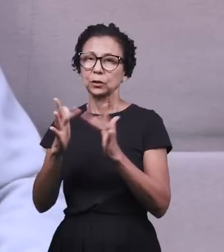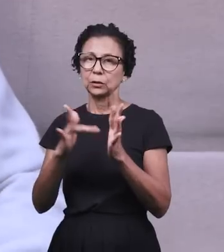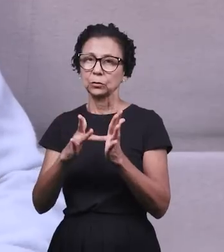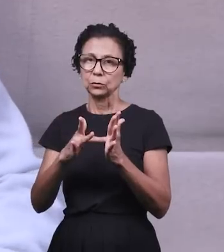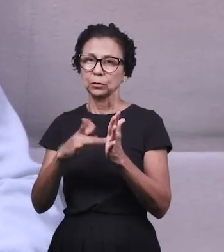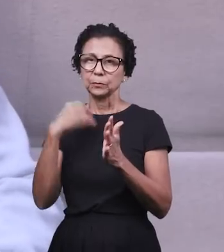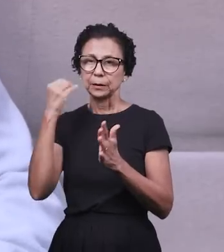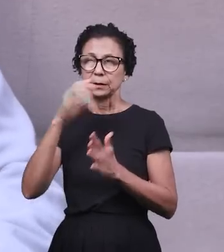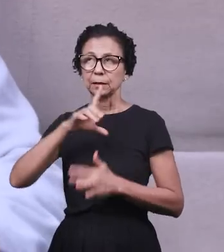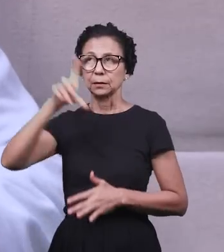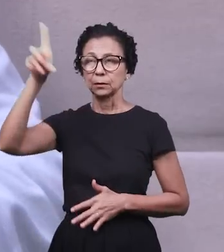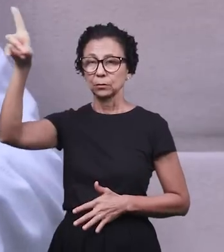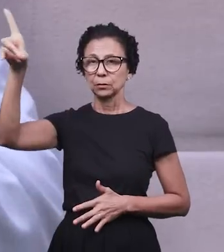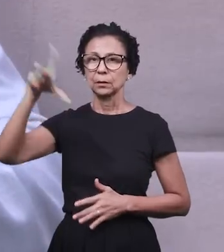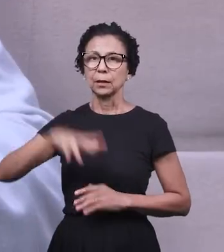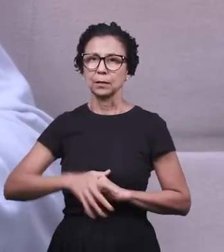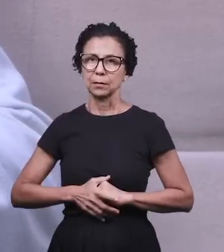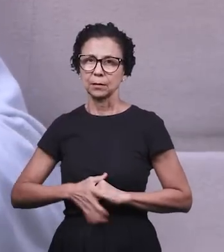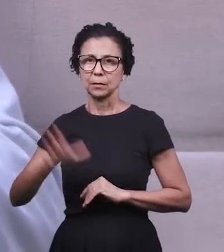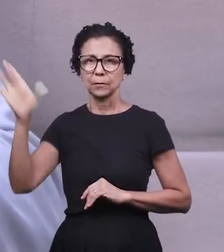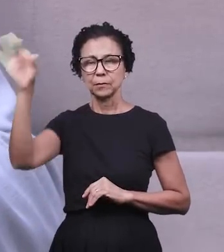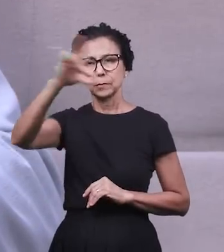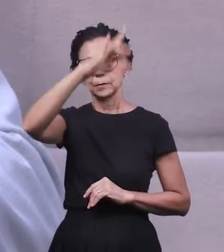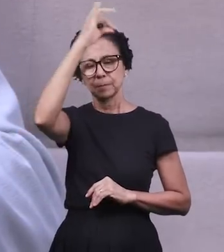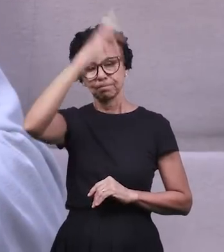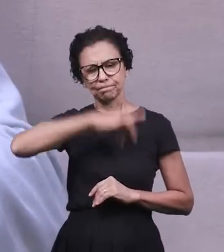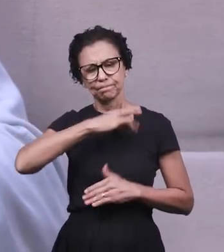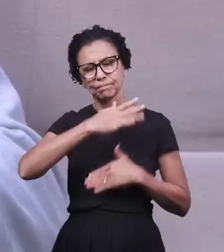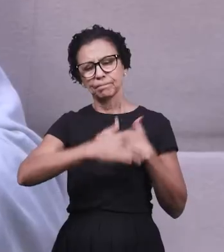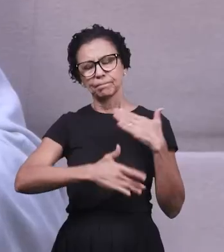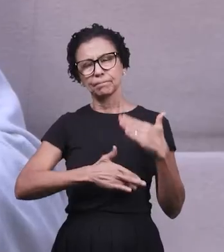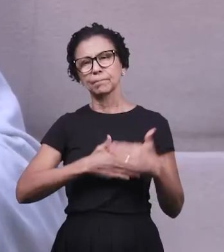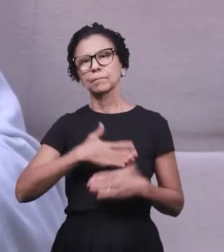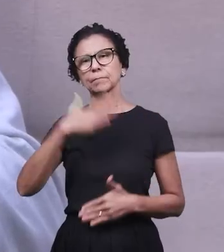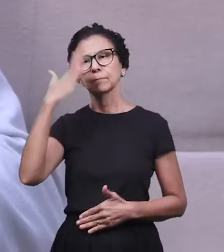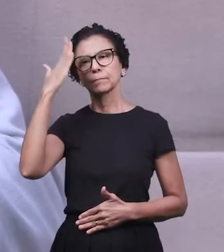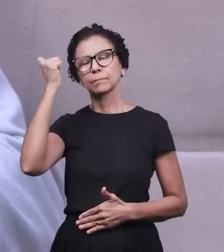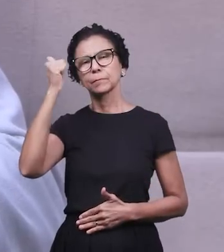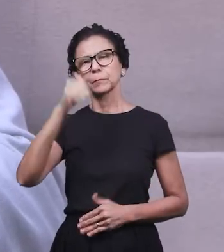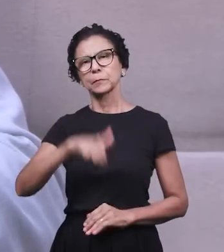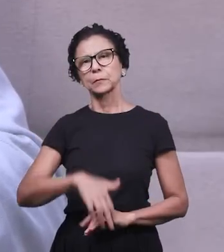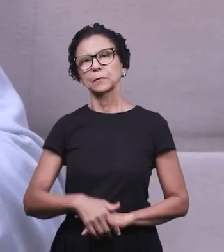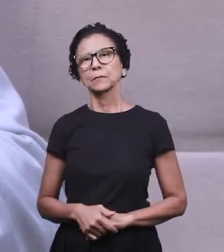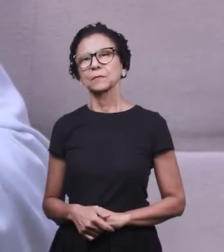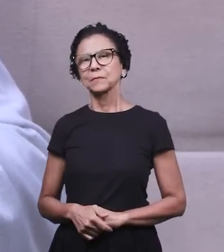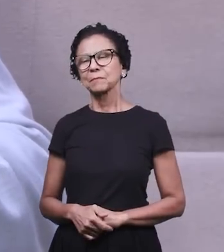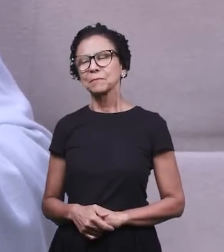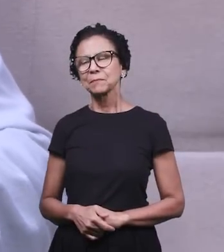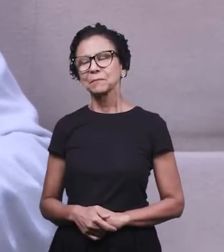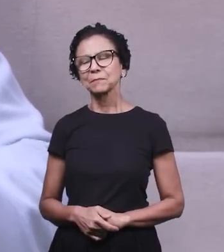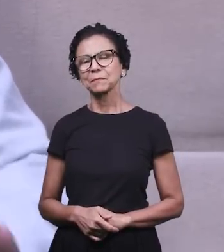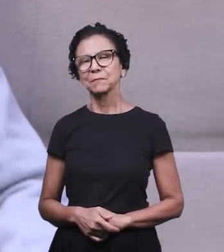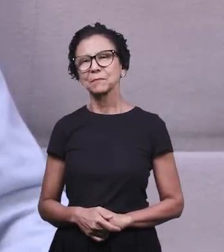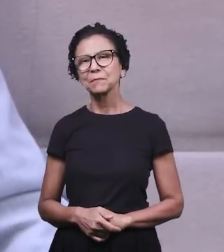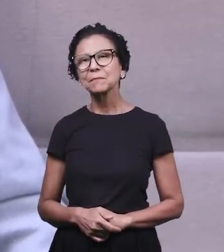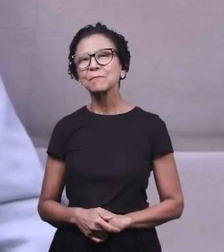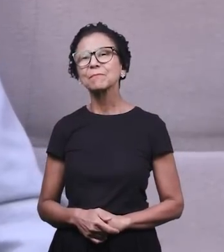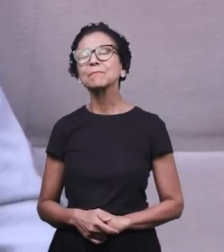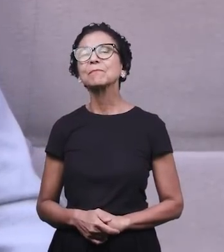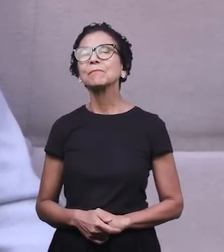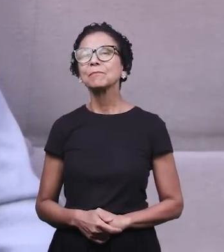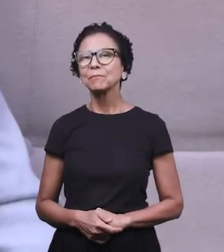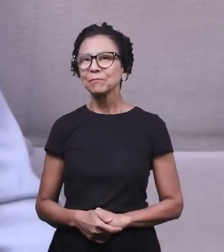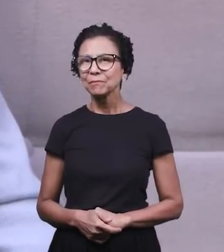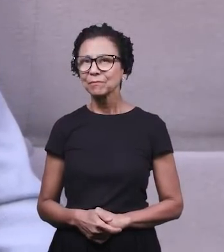Jesus e que está cheio do Espírito Santo, sabe que maior do que as